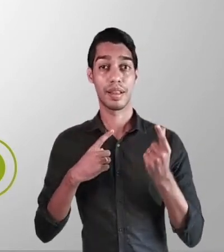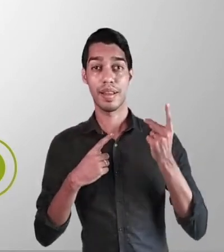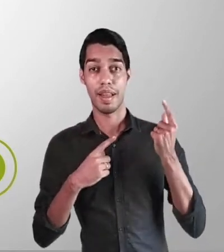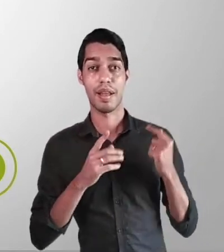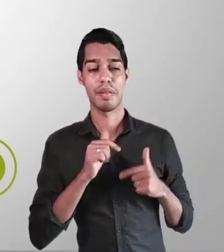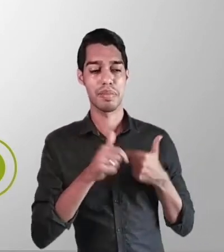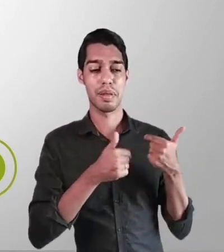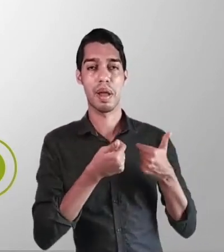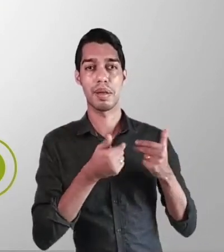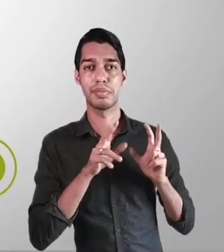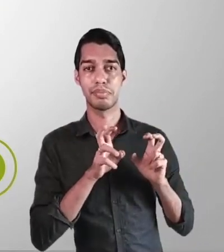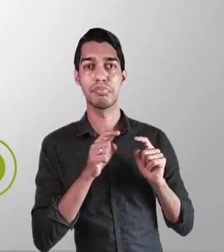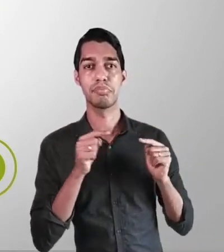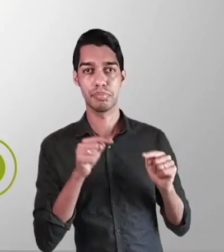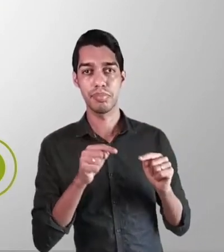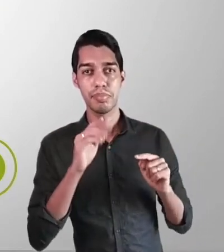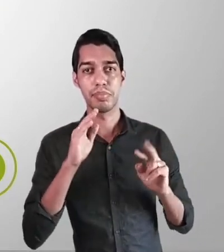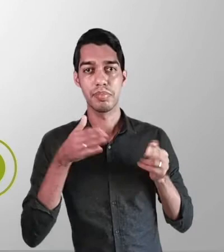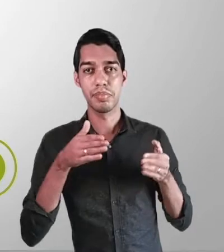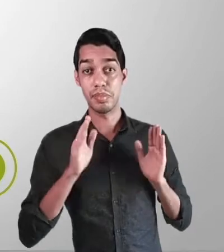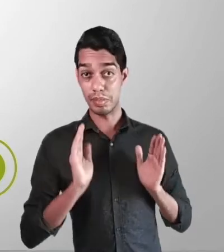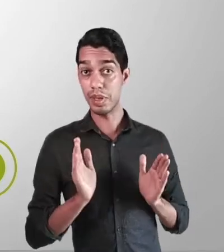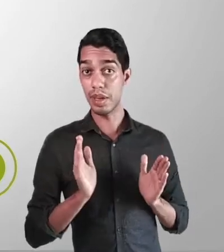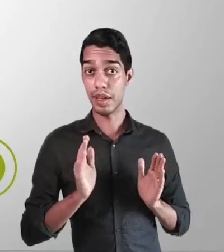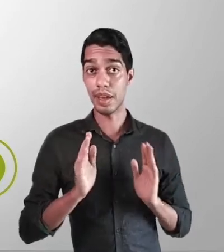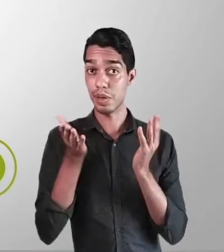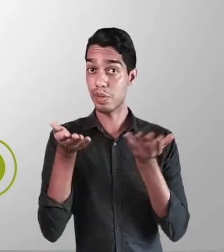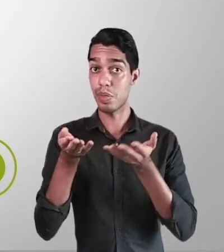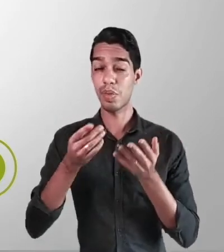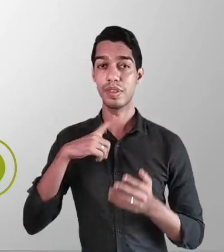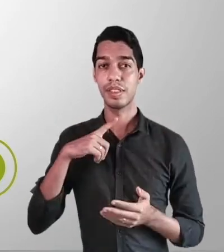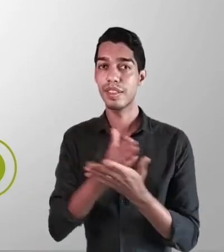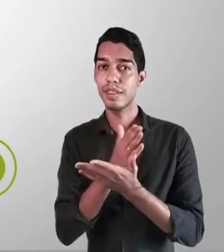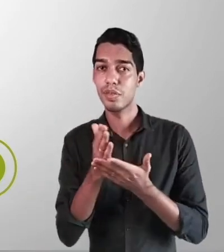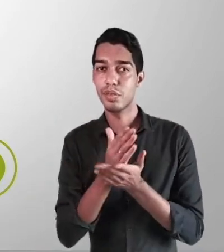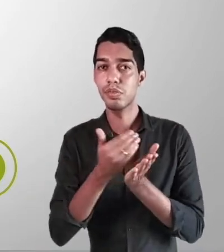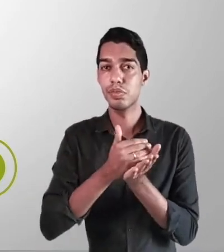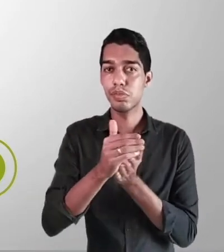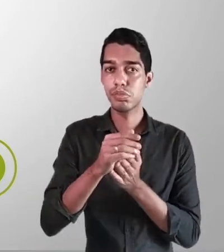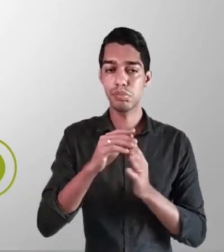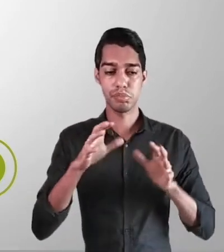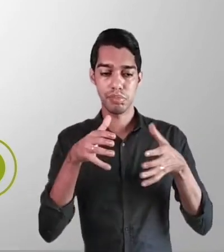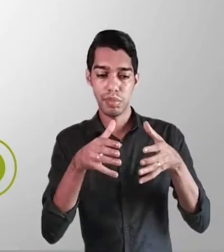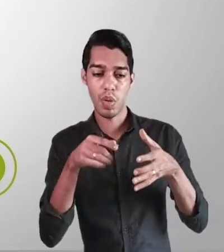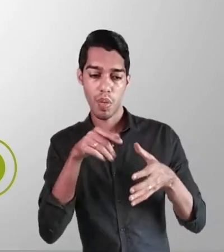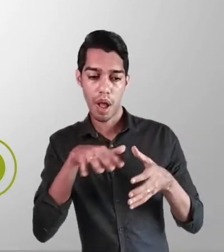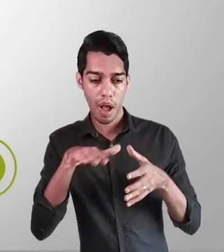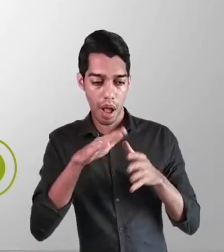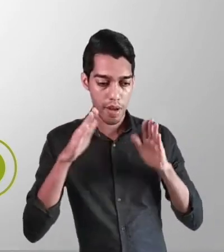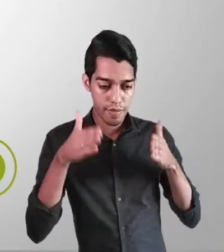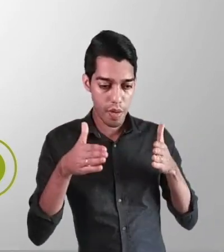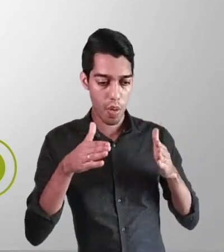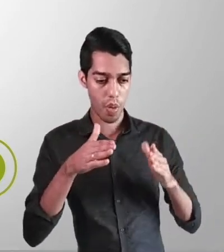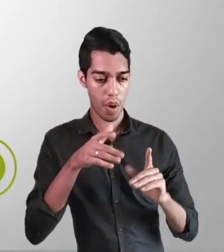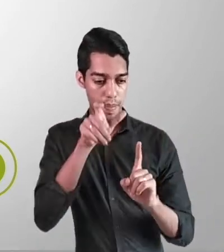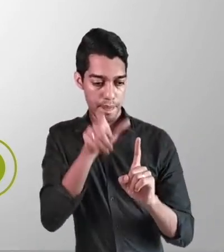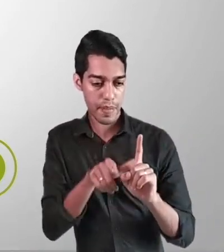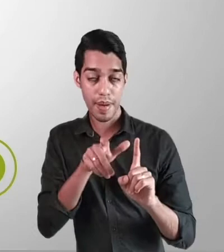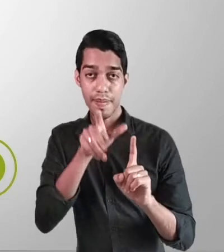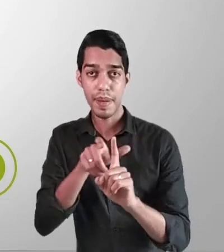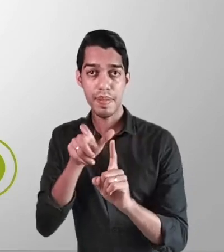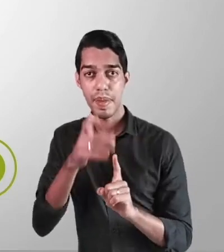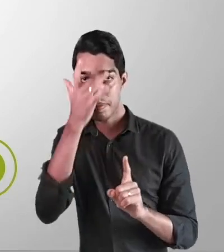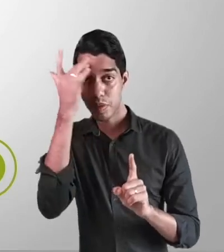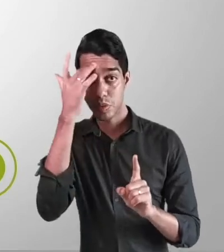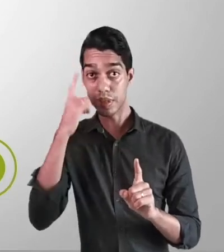gente vê algumas iniciativas mais voltadas para o cidadão, nessa lógica de educação financeira, bastante interessante. Você tem o